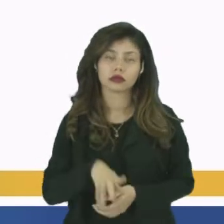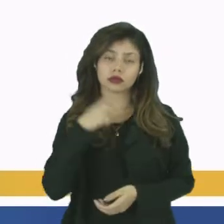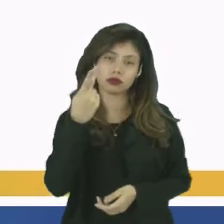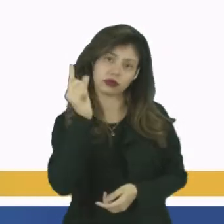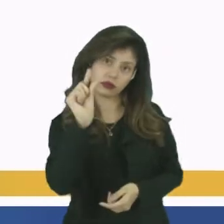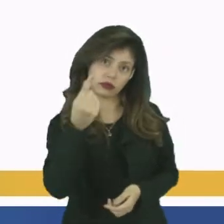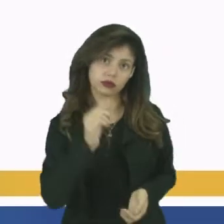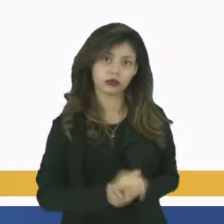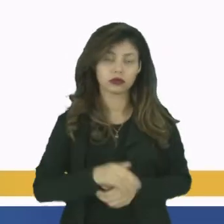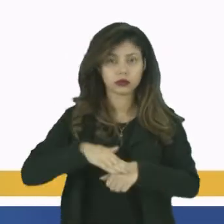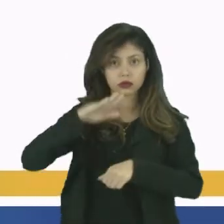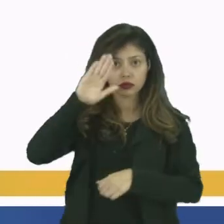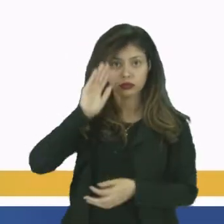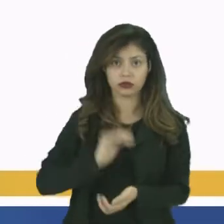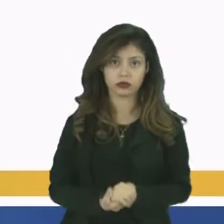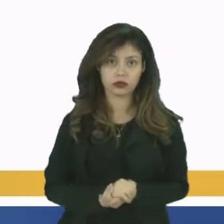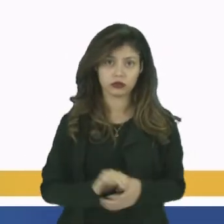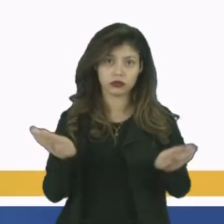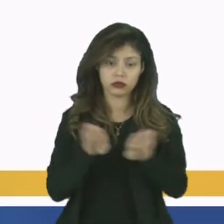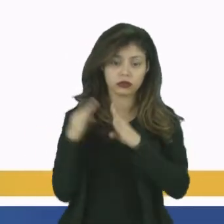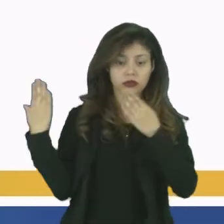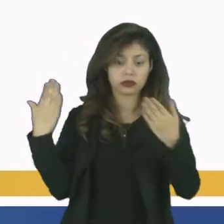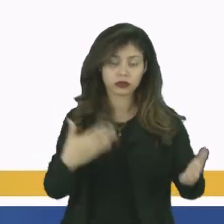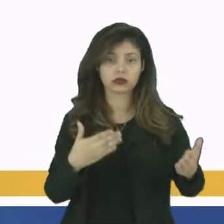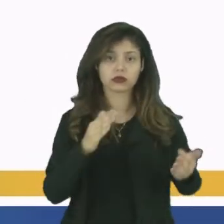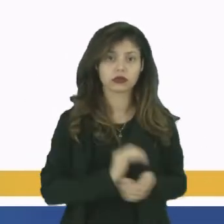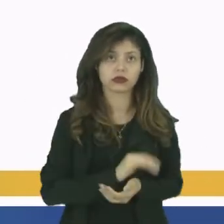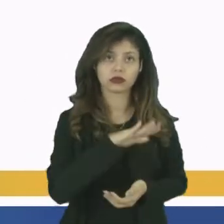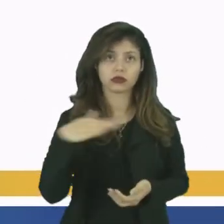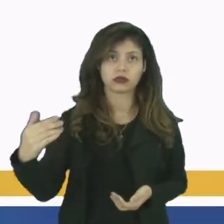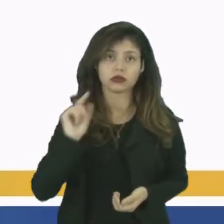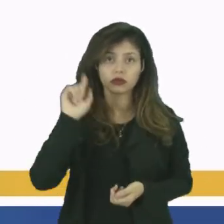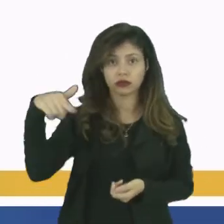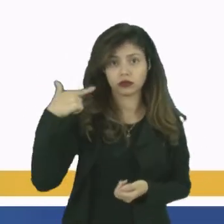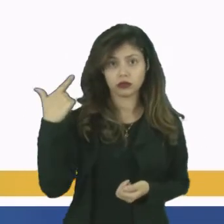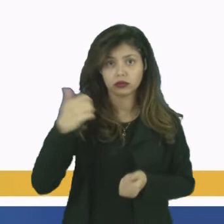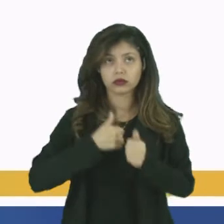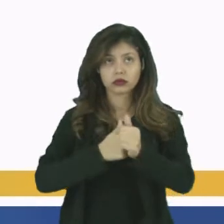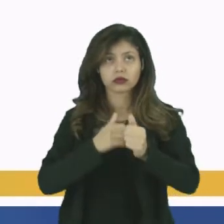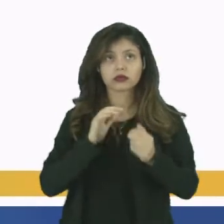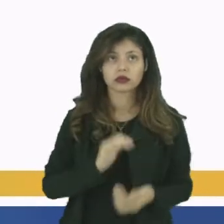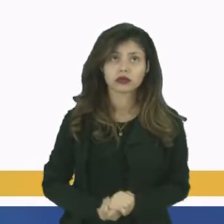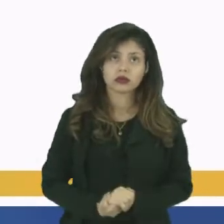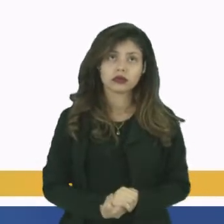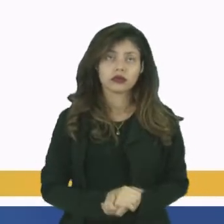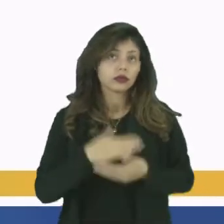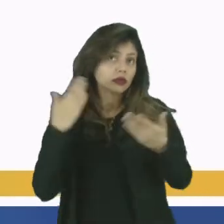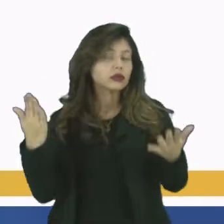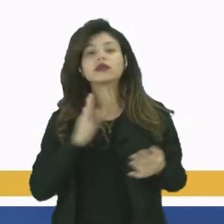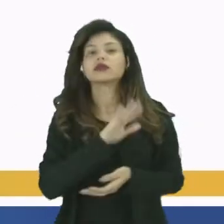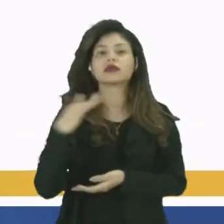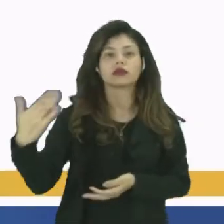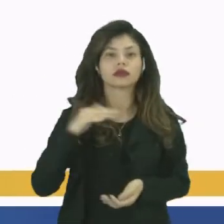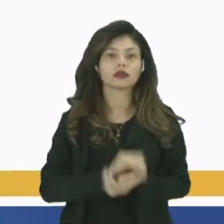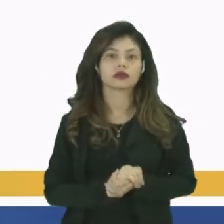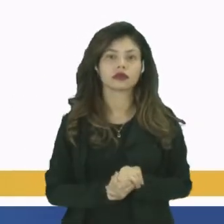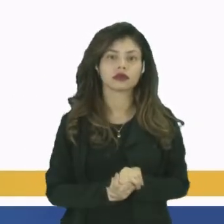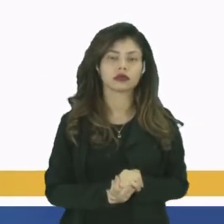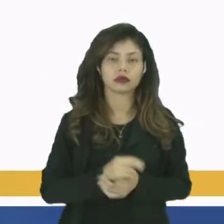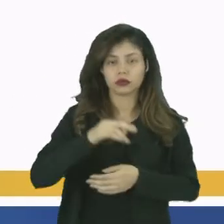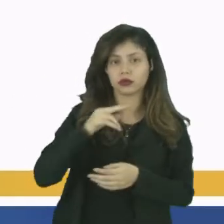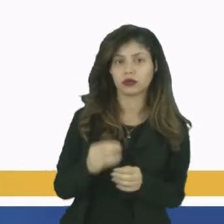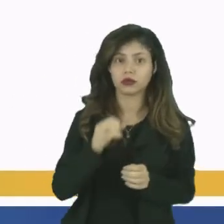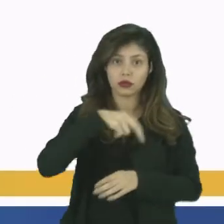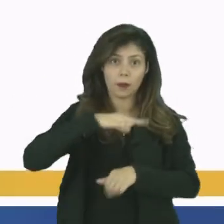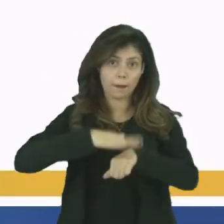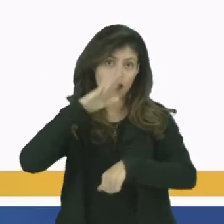falar um pouco mais desse determinante quando for de outras ordens. Então, quando for de ordem maior